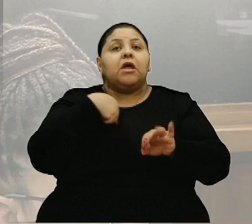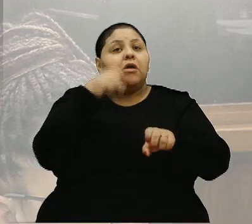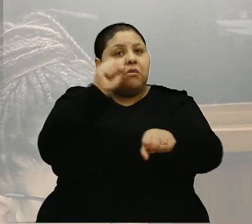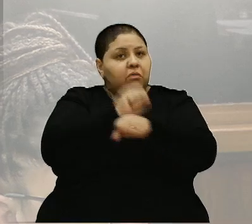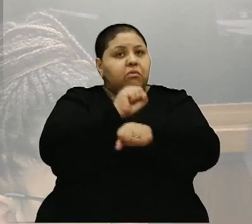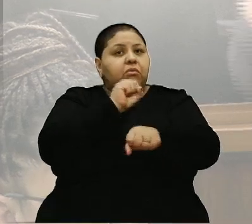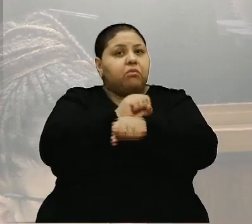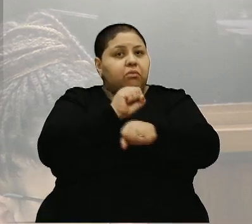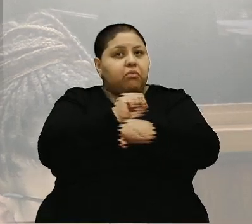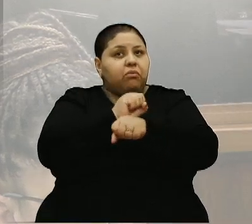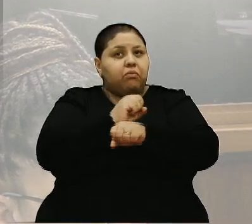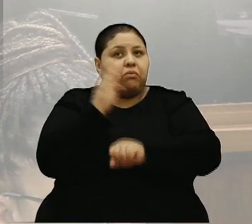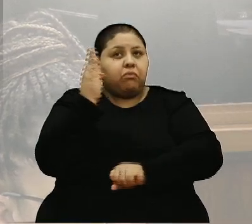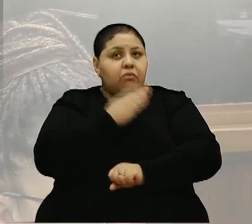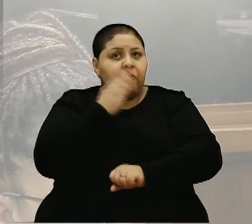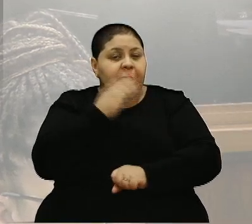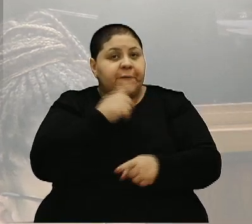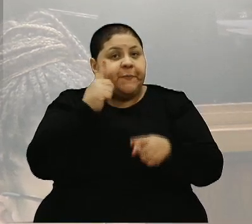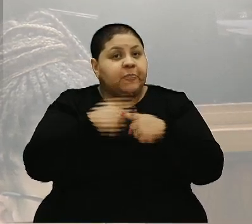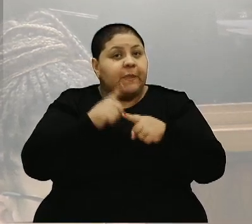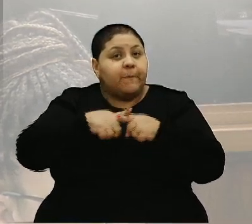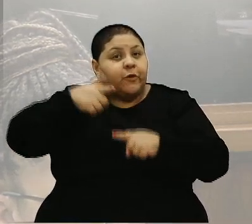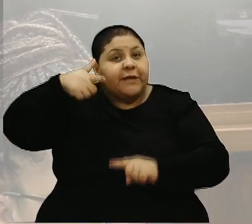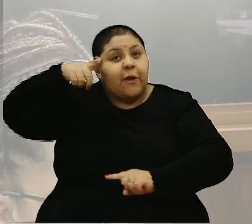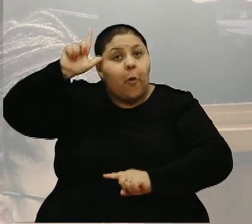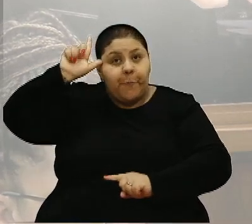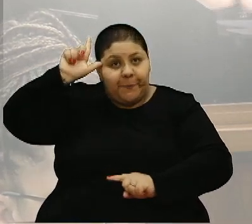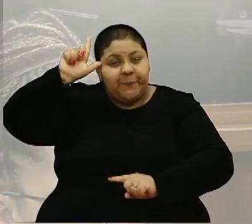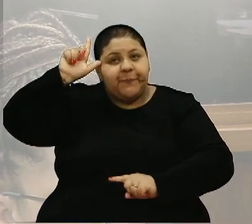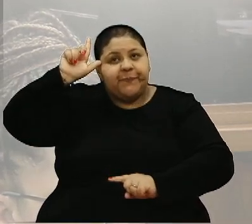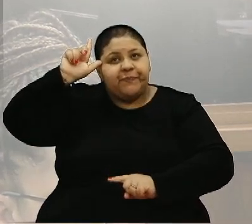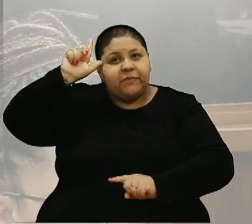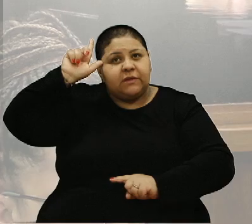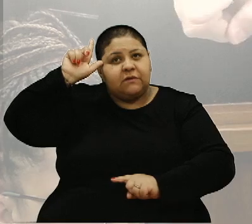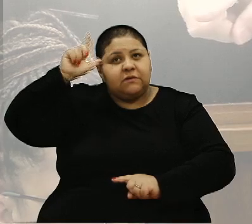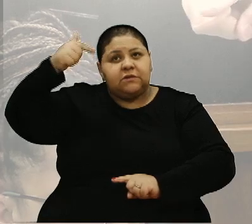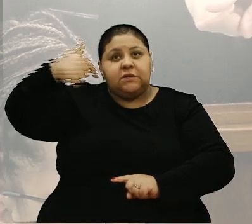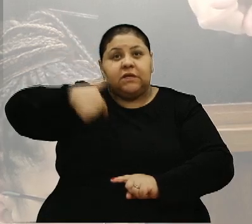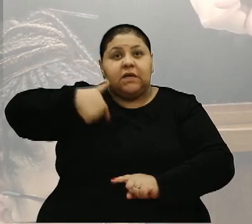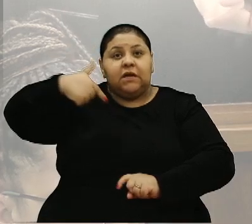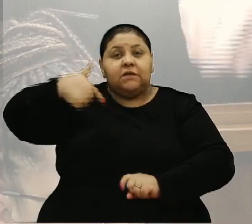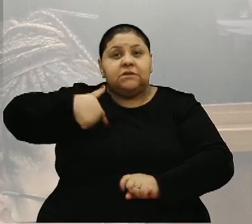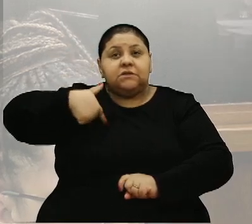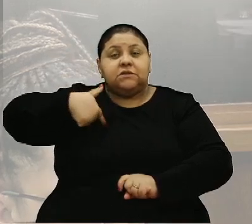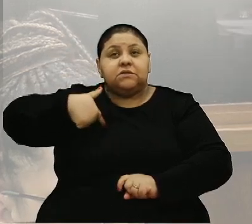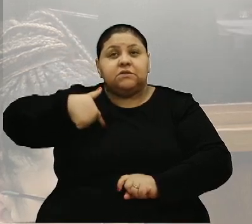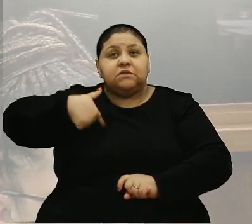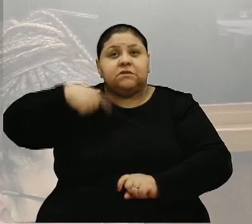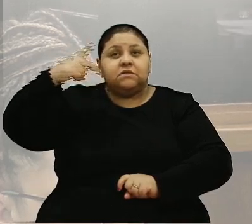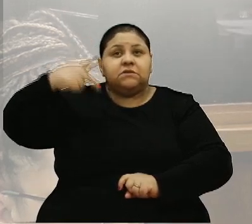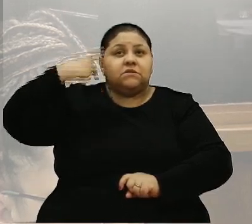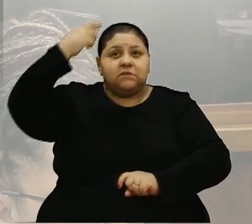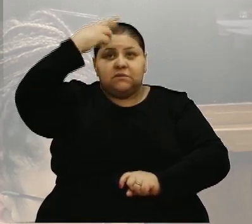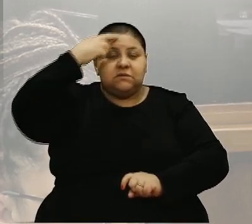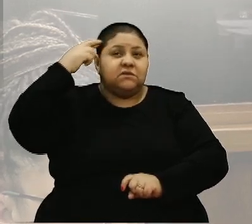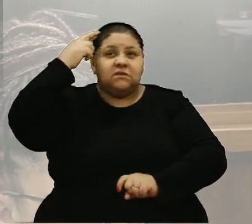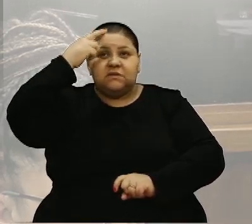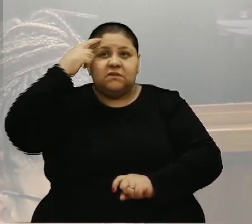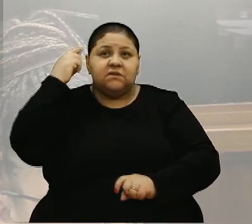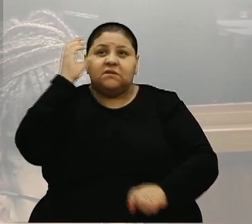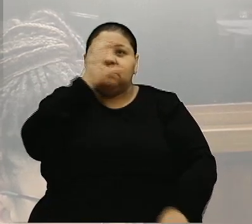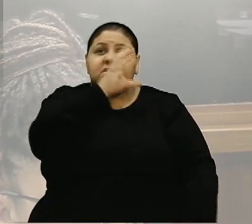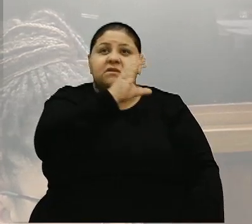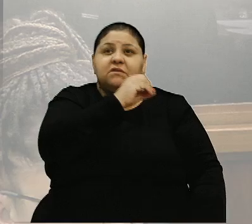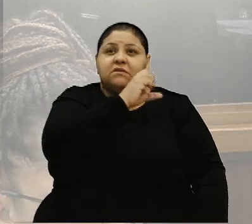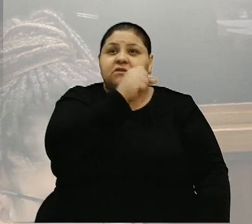mesma agilidade. Porque ontem eu fiquei, vereador Rafael, 30 minutos. O 0800